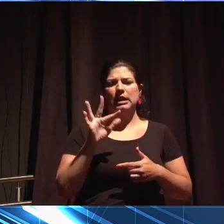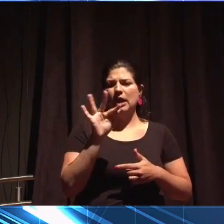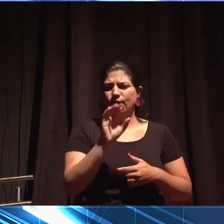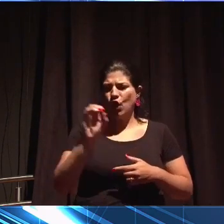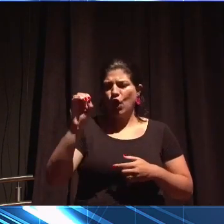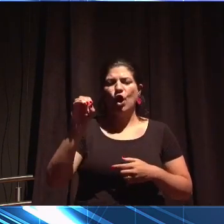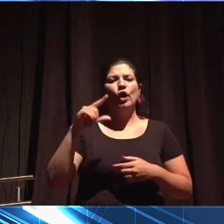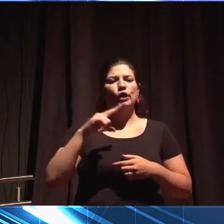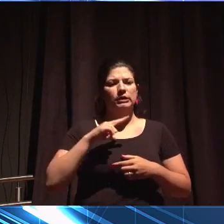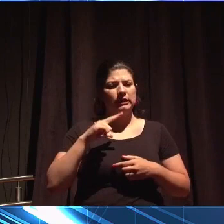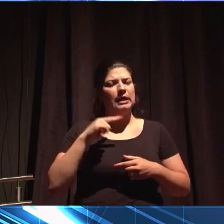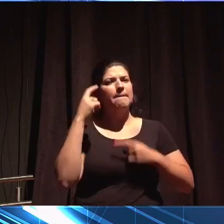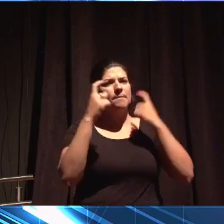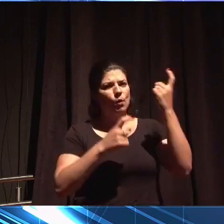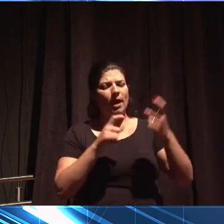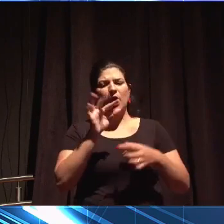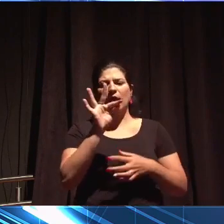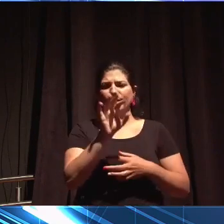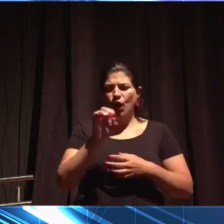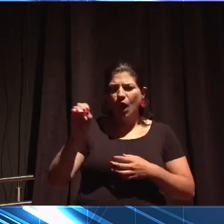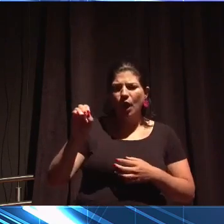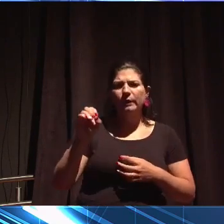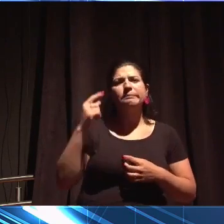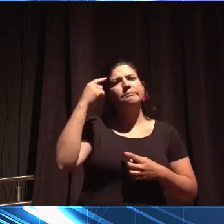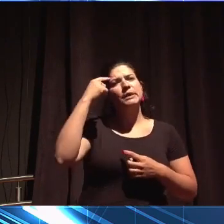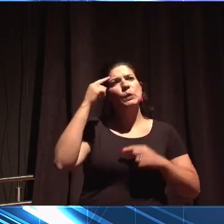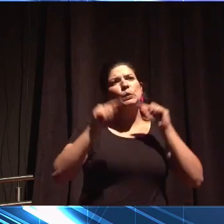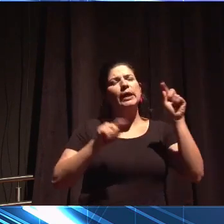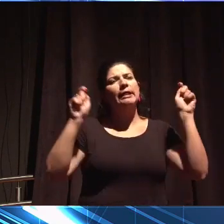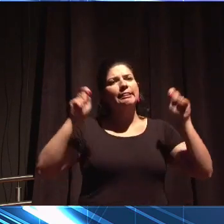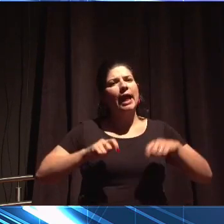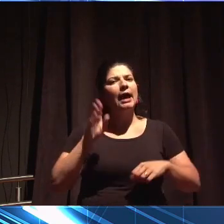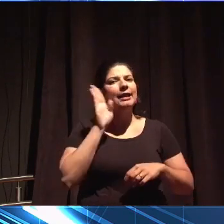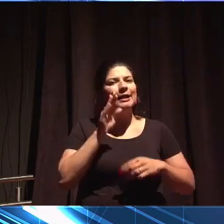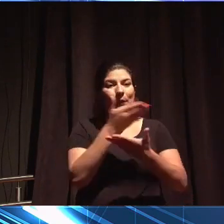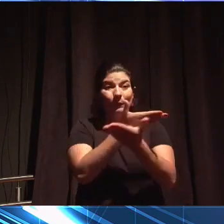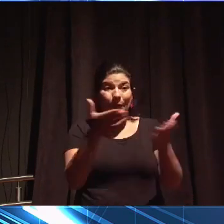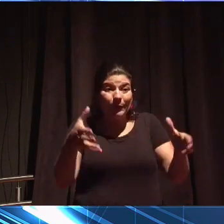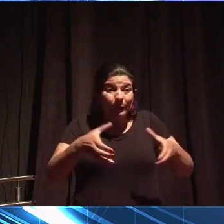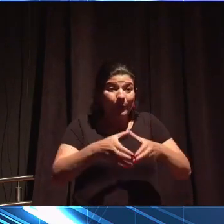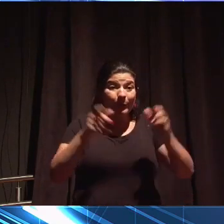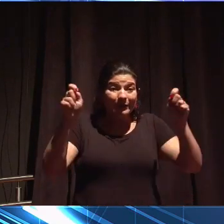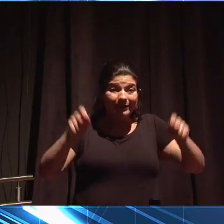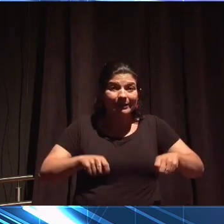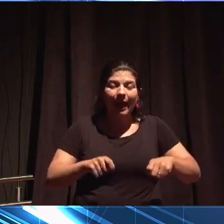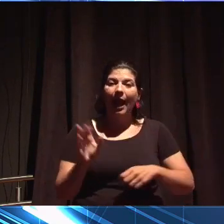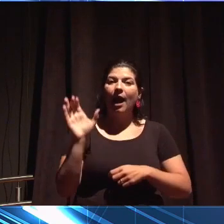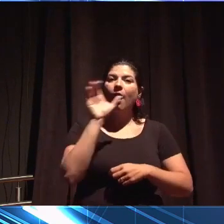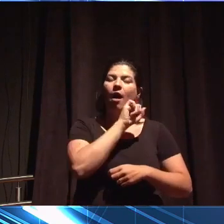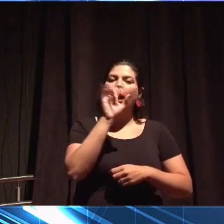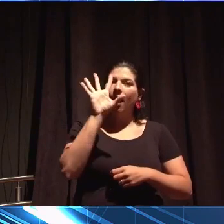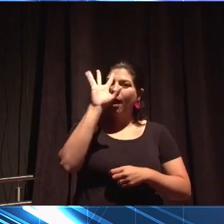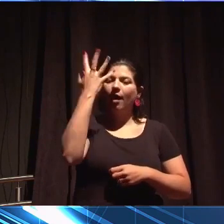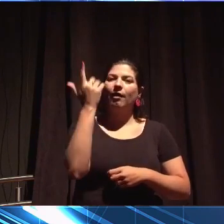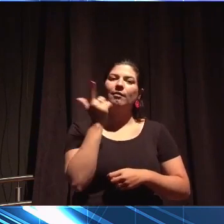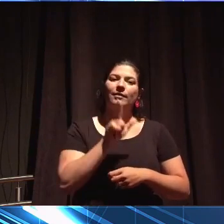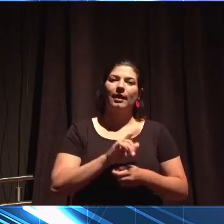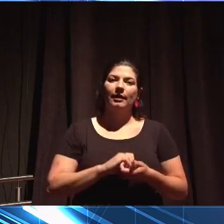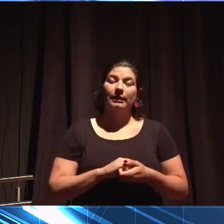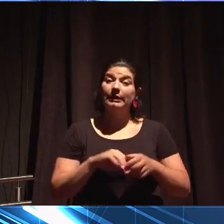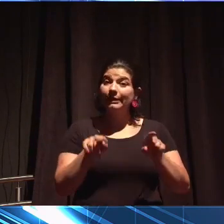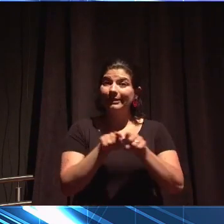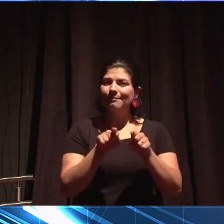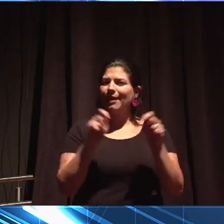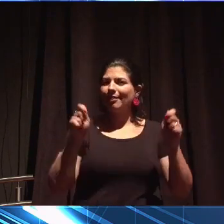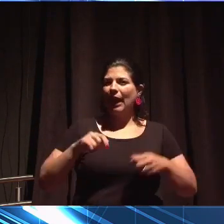dev que se preocupa com FinOps, o que a gente poderia levar de legal para a galera que traria um resultado rápido? E que também assim, vai